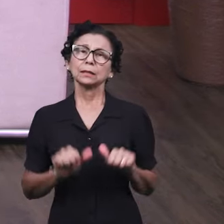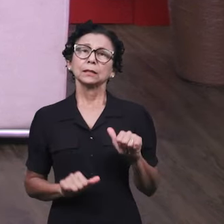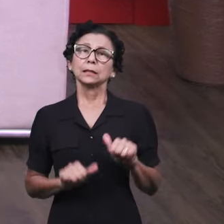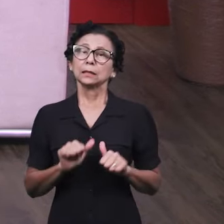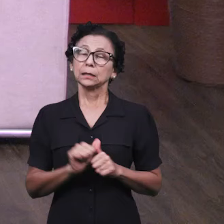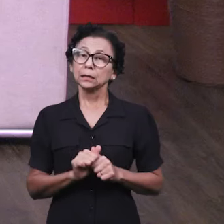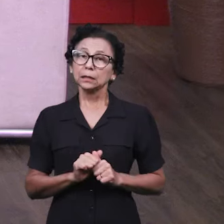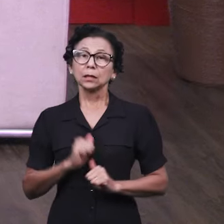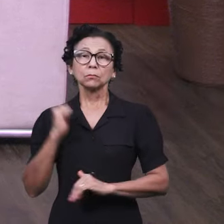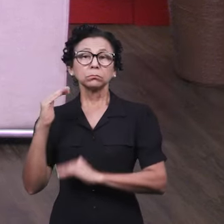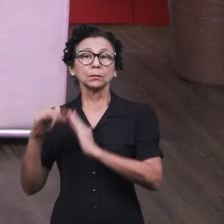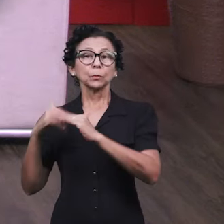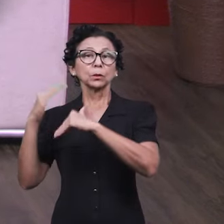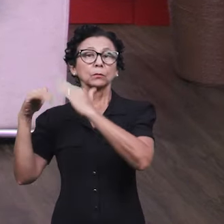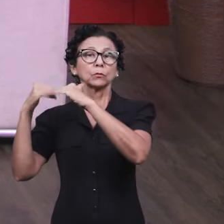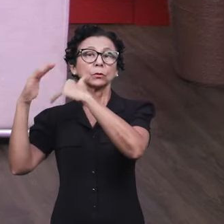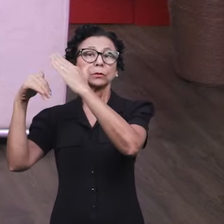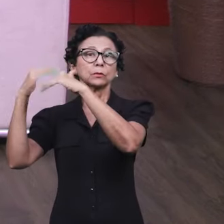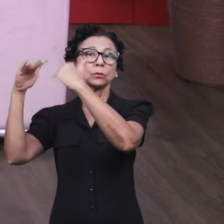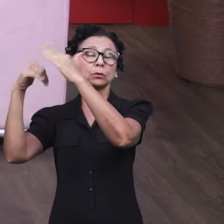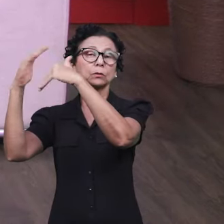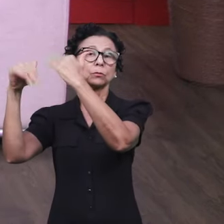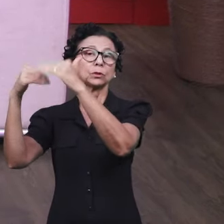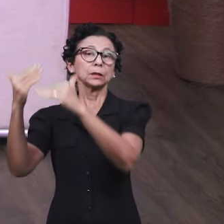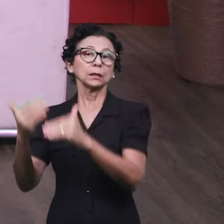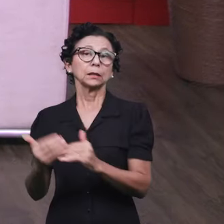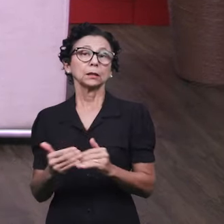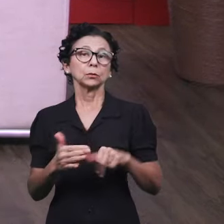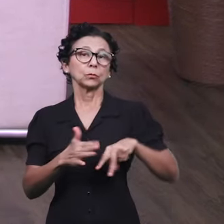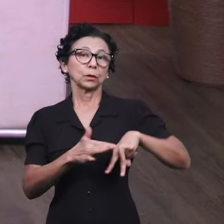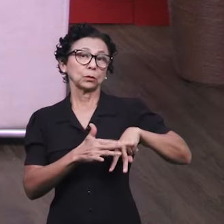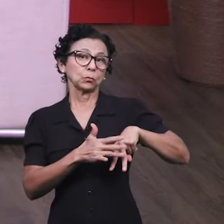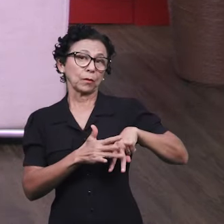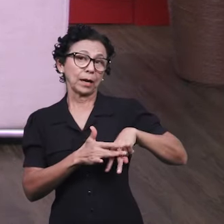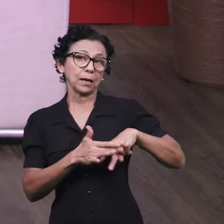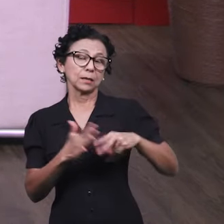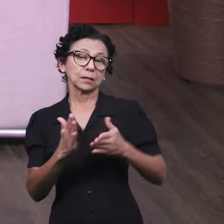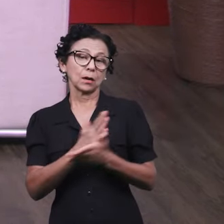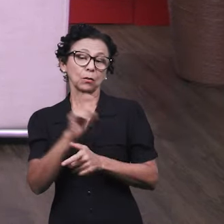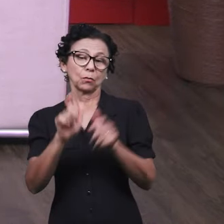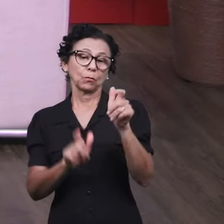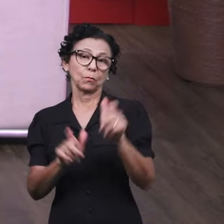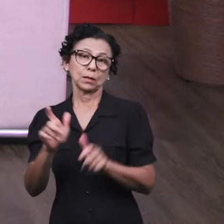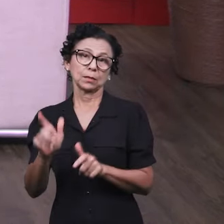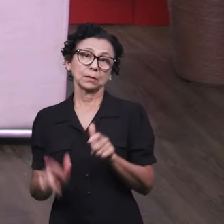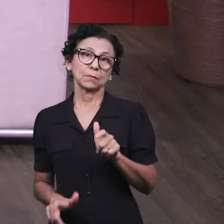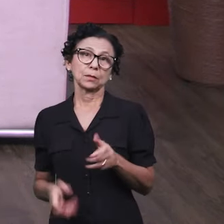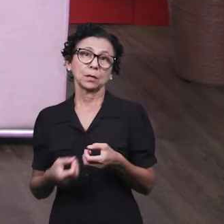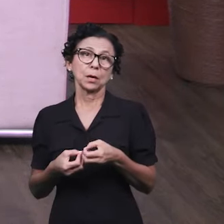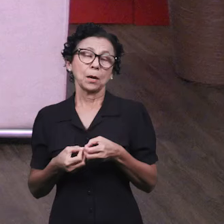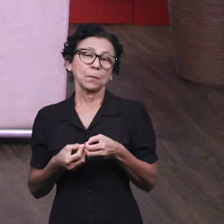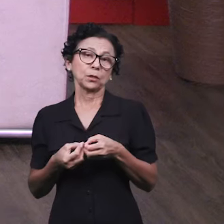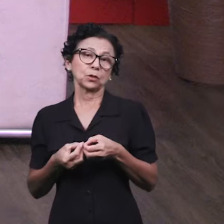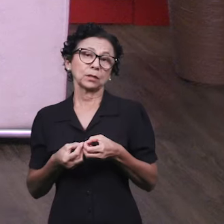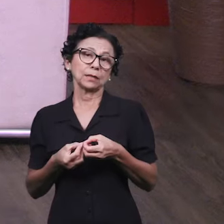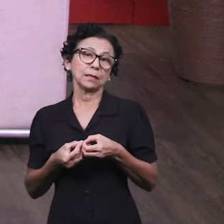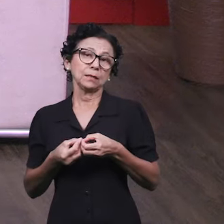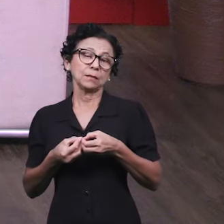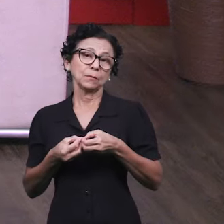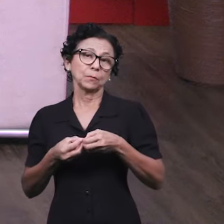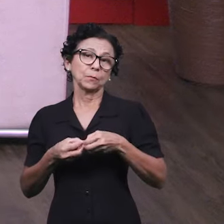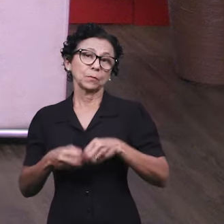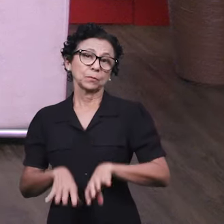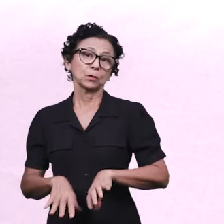avançando com o passar dos anos vão evoluindo em casos mais avançados eles podem até prejudicar a mobilidade do paciente